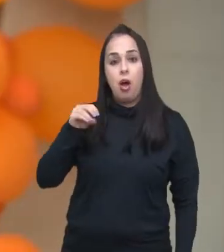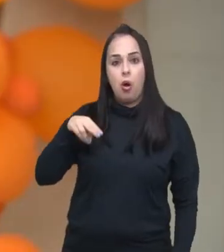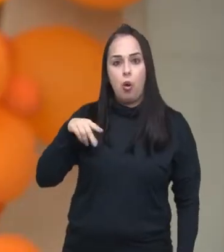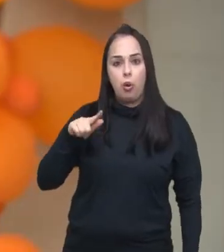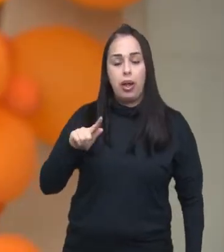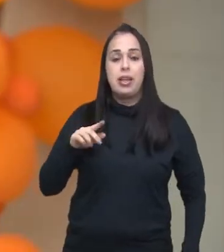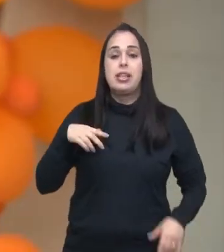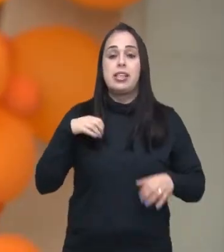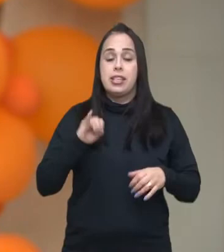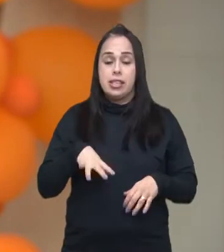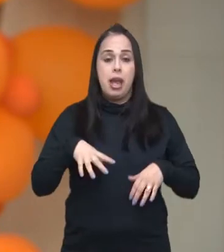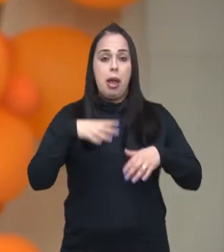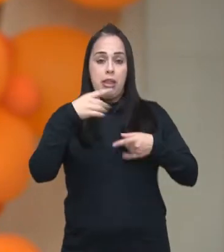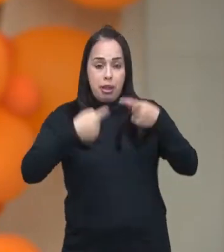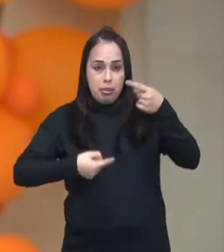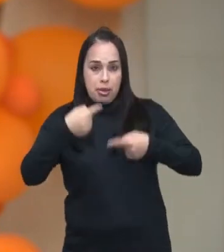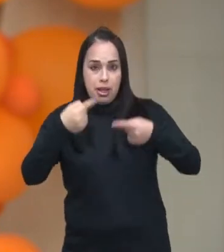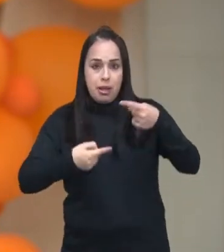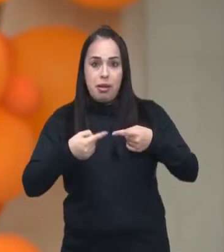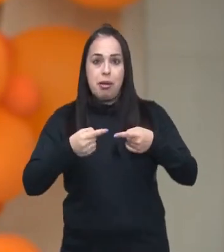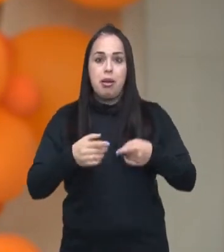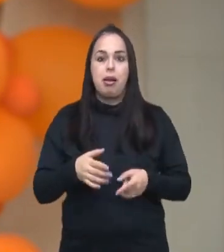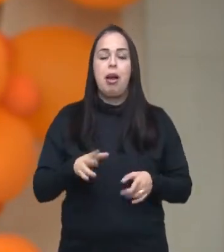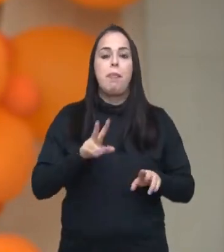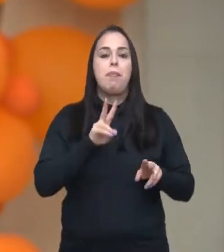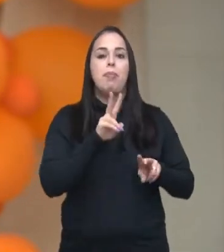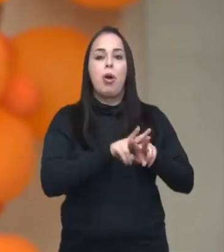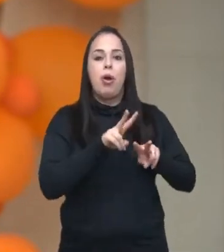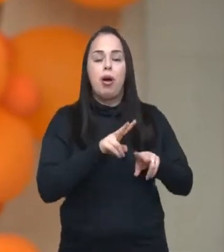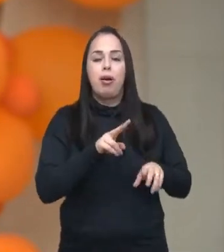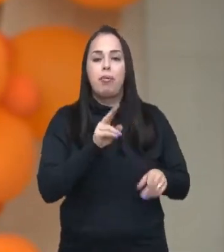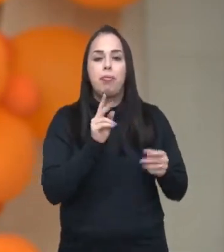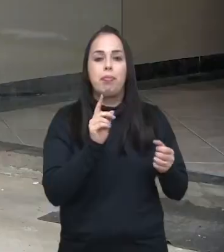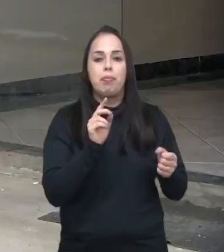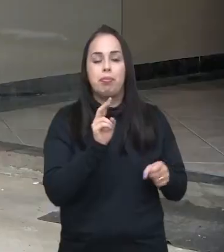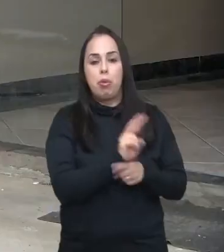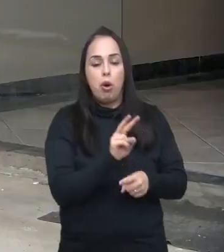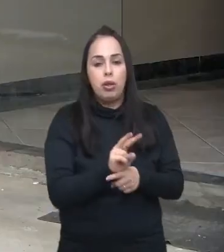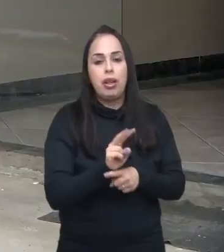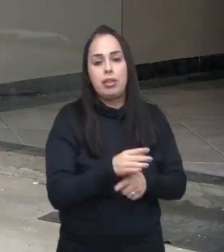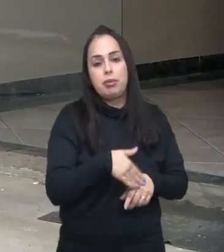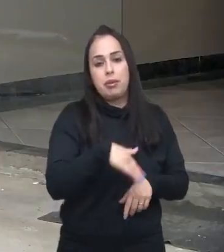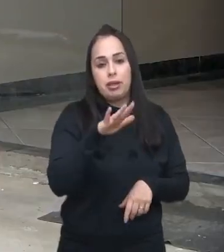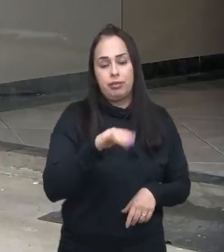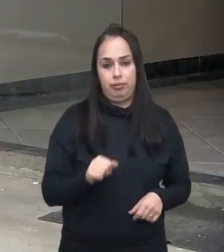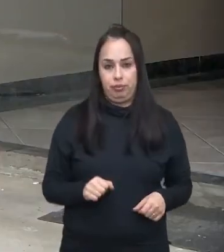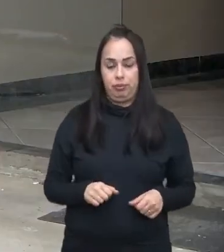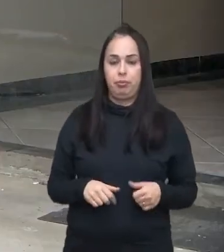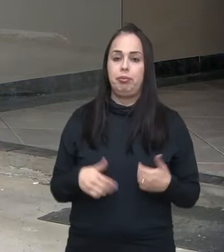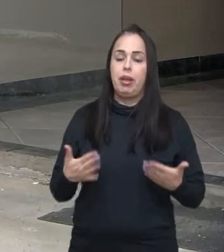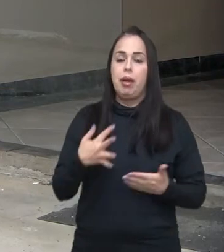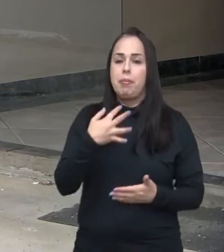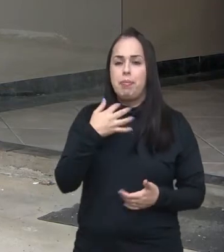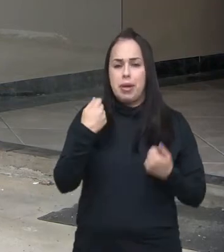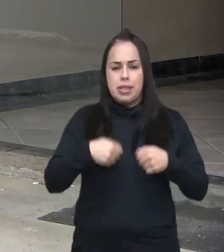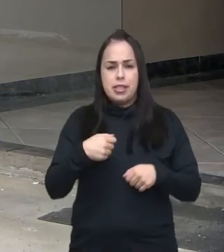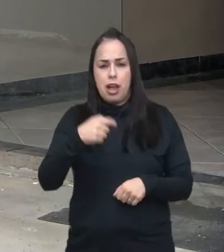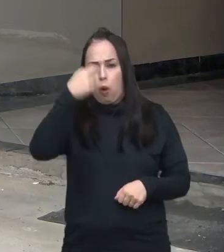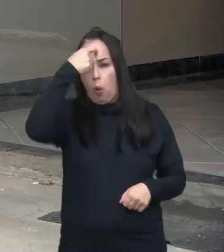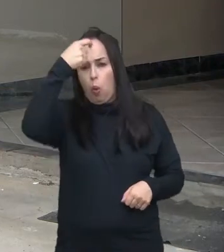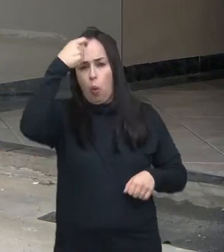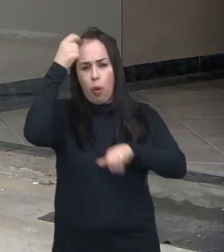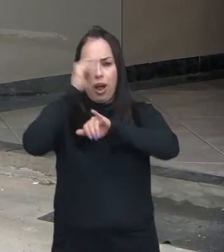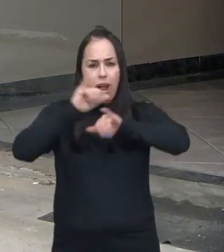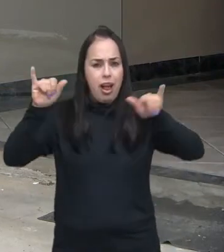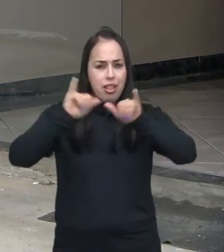mais debatido o assunto, maior será a rede de proteção desses jovens. Não tem como combater o mal se não conhecer. Por isso que